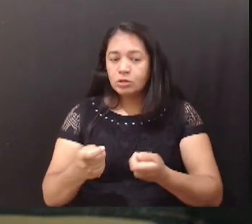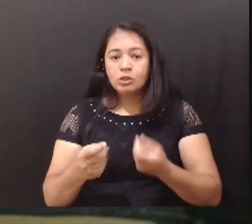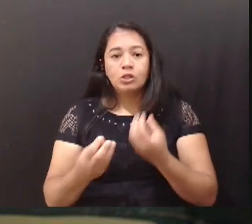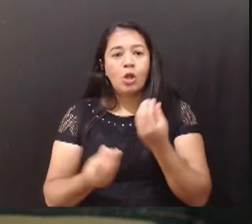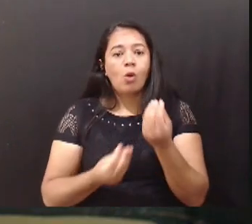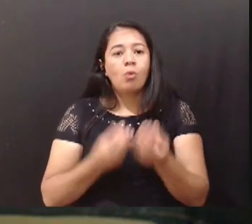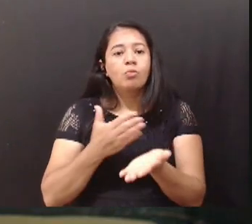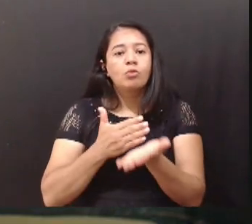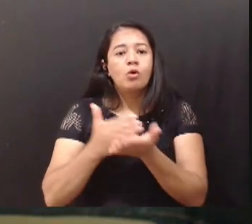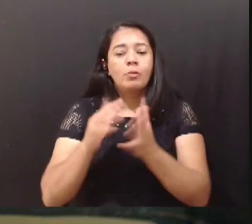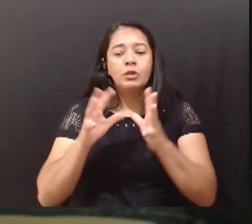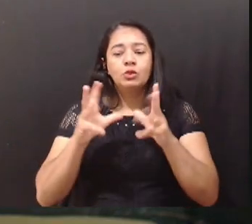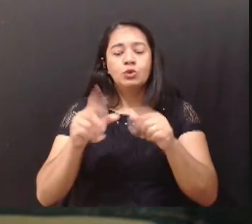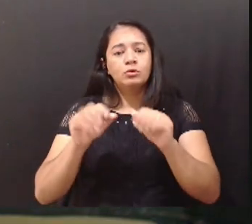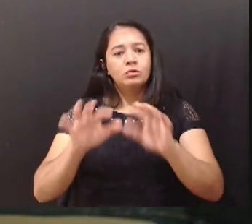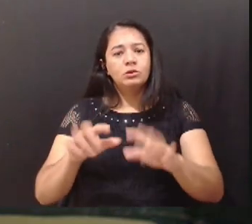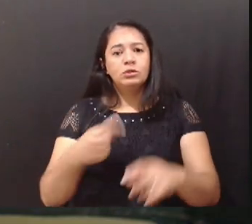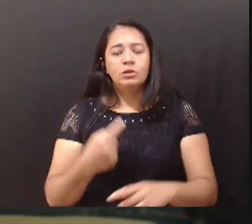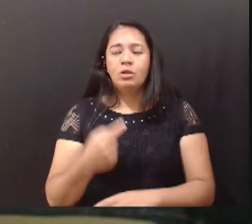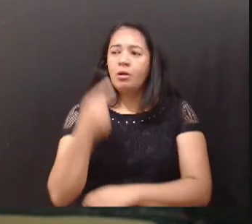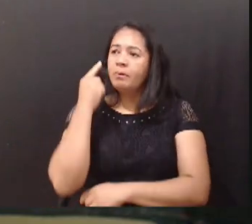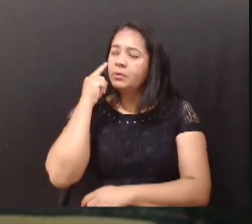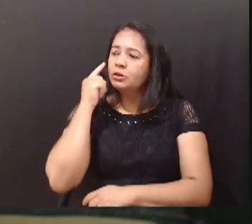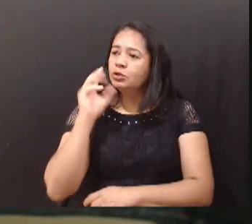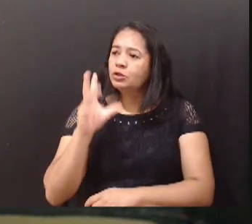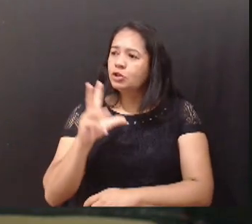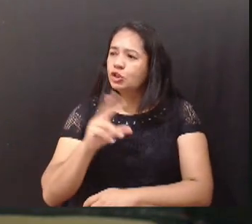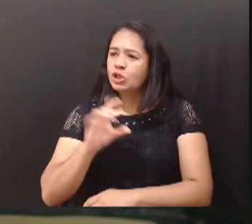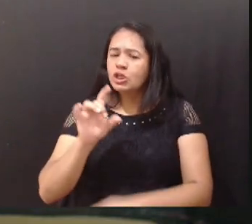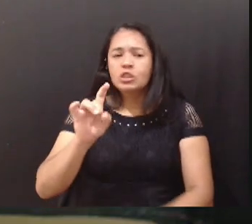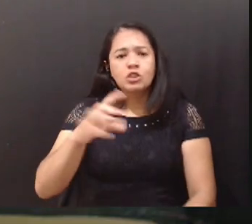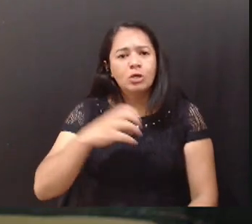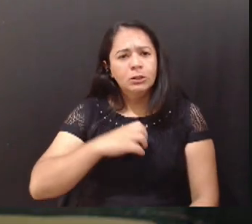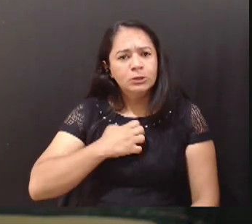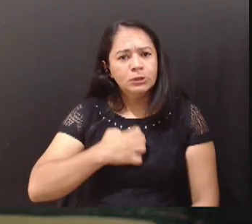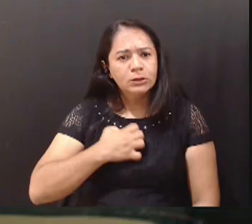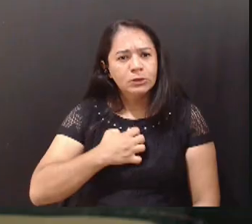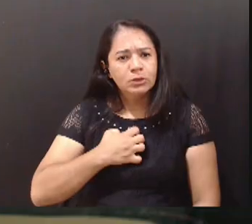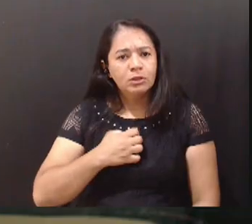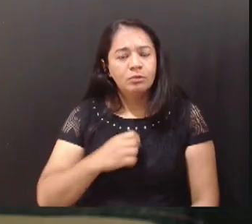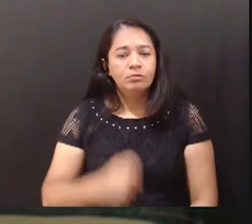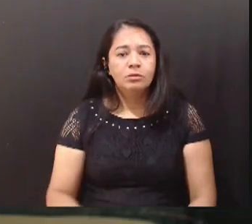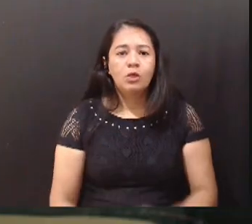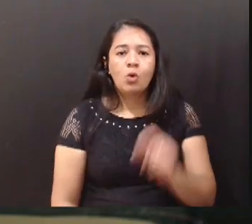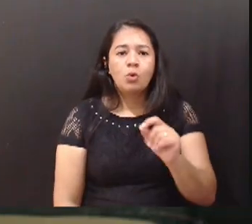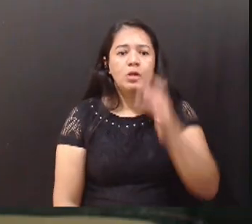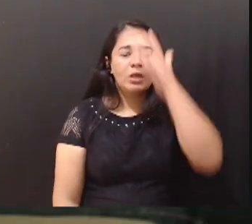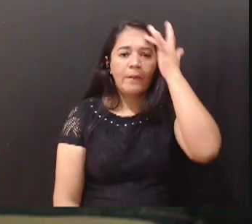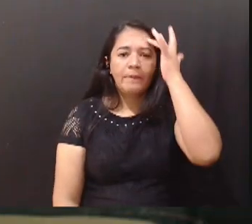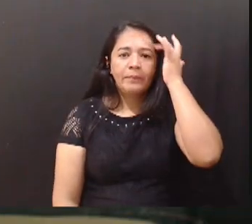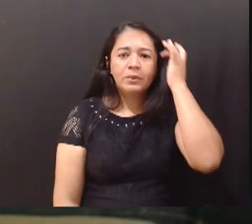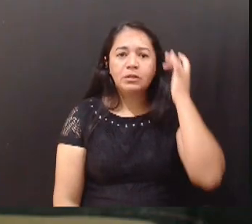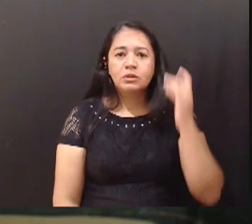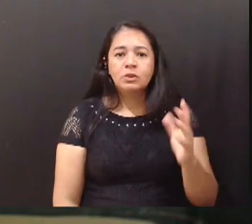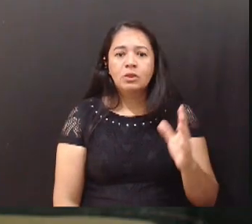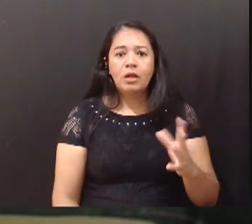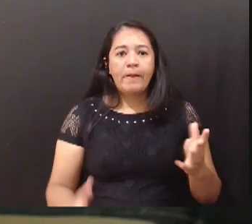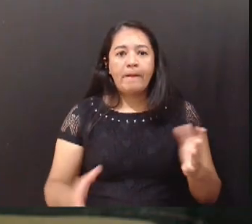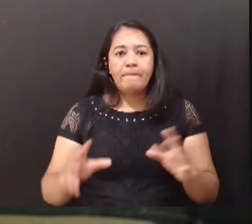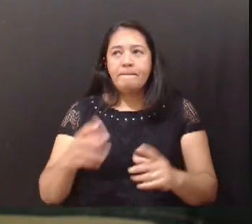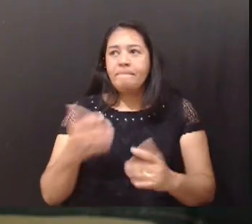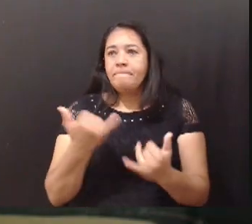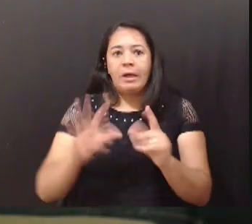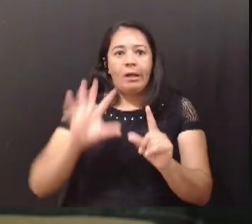fica pensando, mas será que é só raiva, né? O que fez? Essa pessoa, ela tá possuída, porque não tem